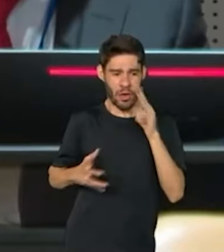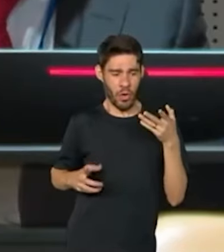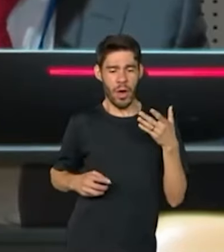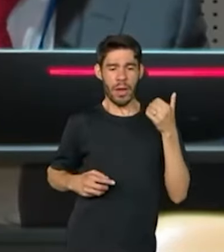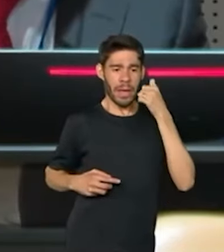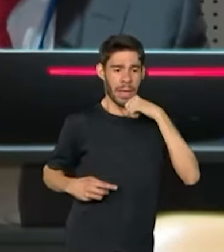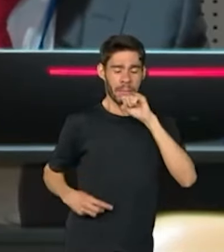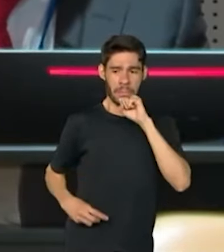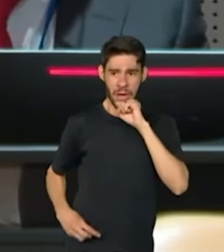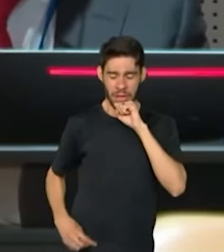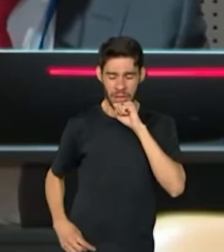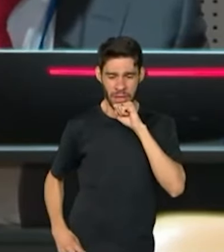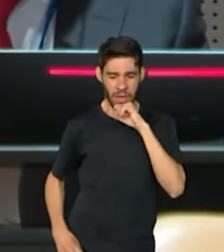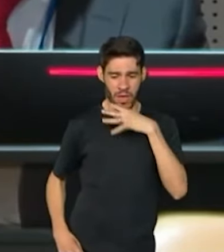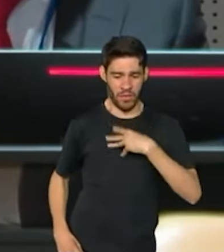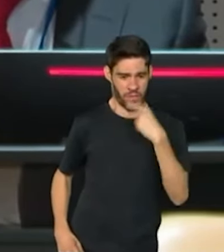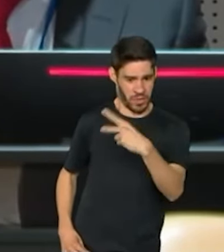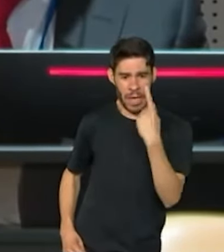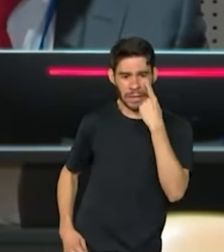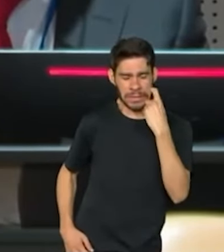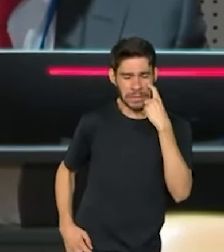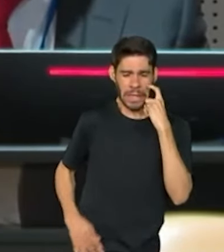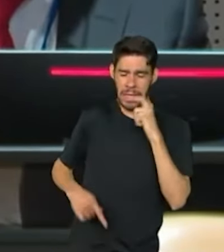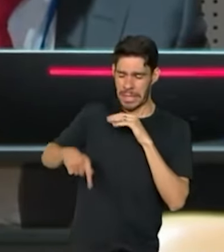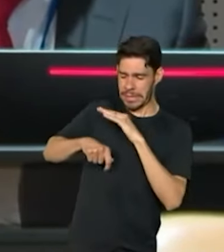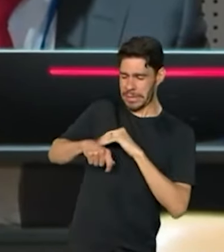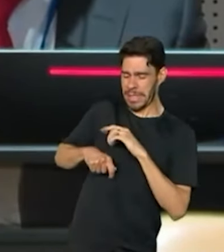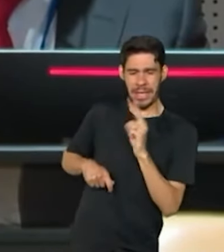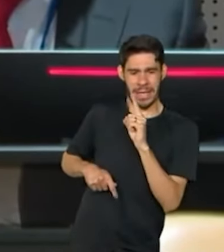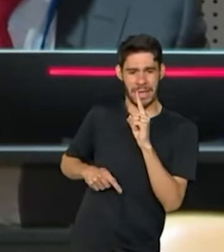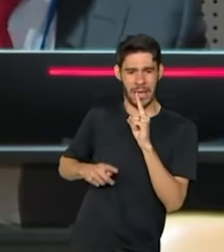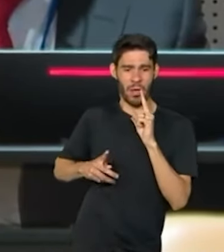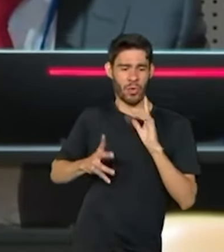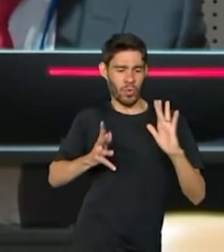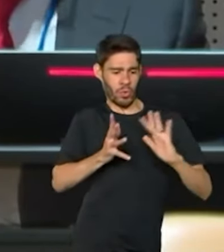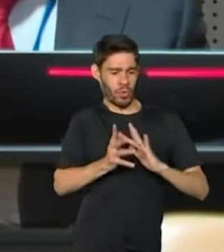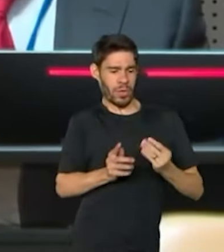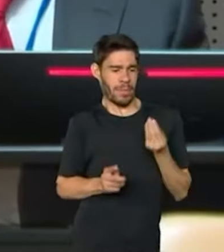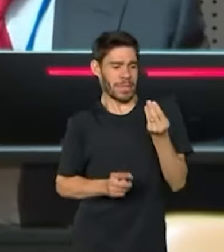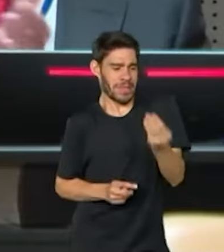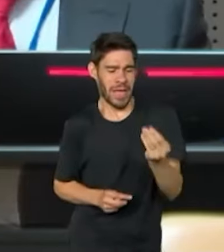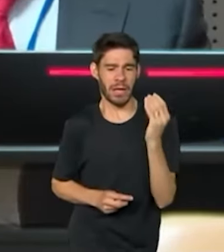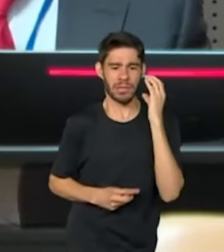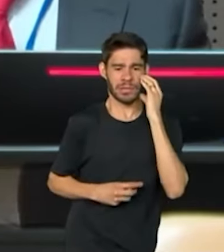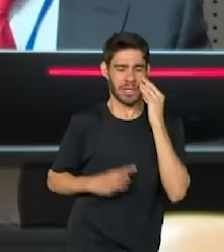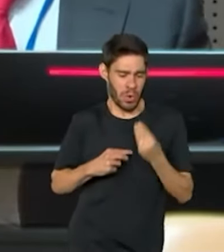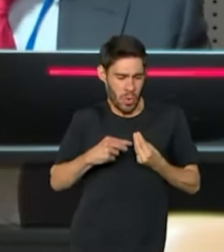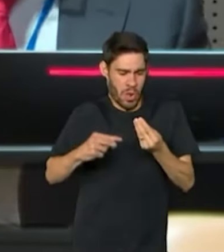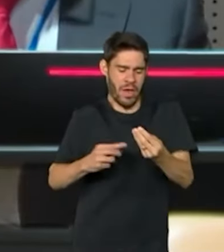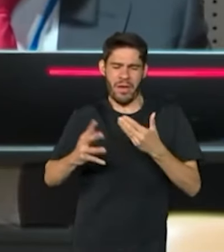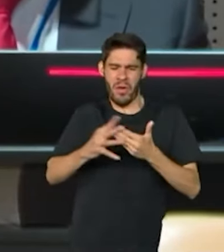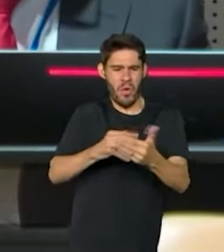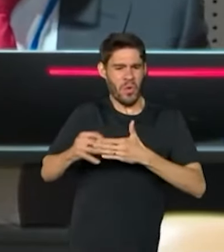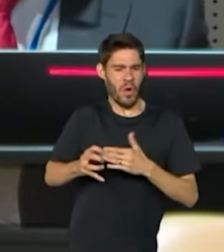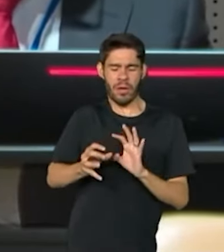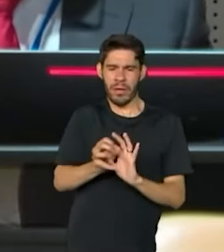uma criança chora, ao invés de fazer um carinho, pega e dá um tablet para ela, dá um celular para ela fazer qualquer coisa. Ou